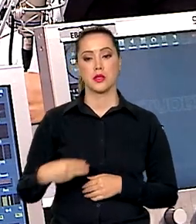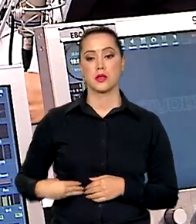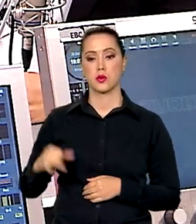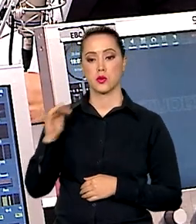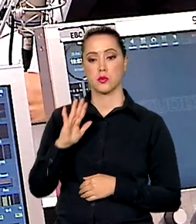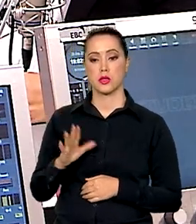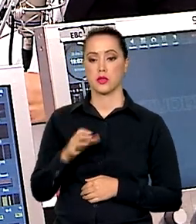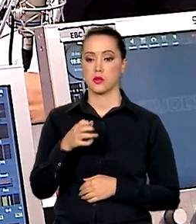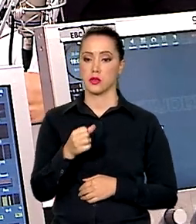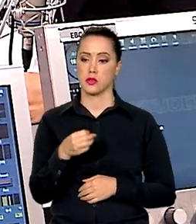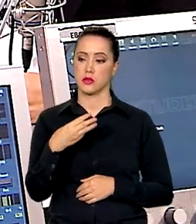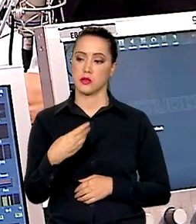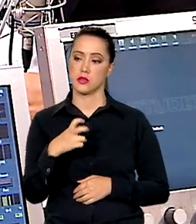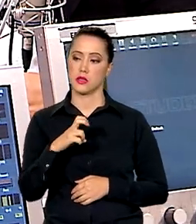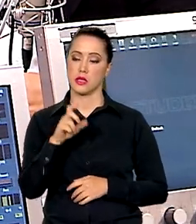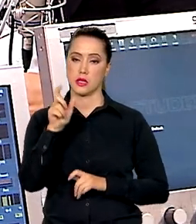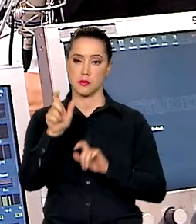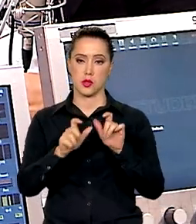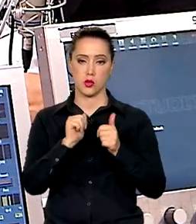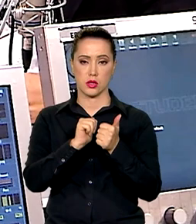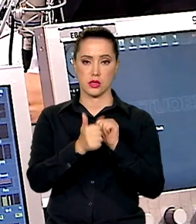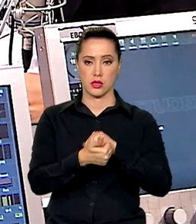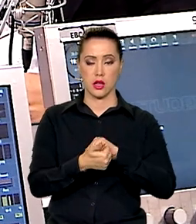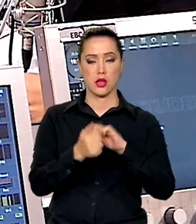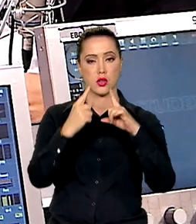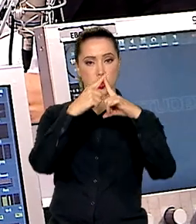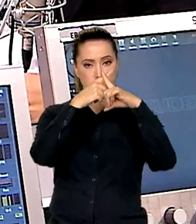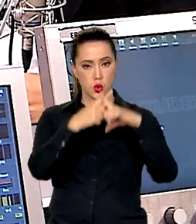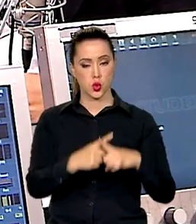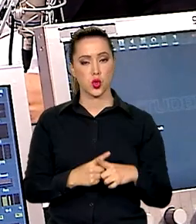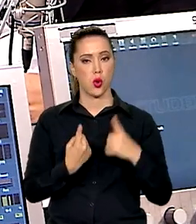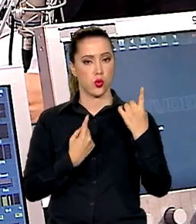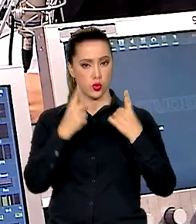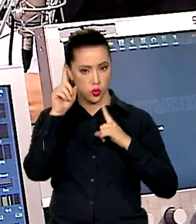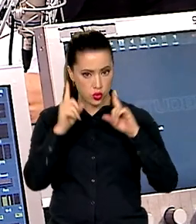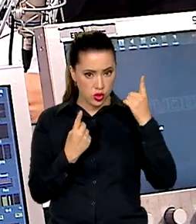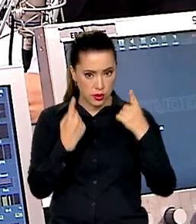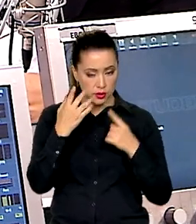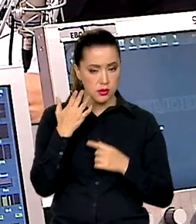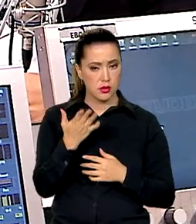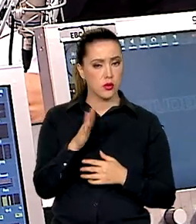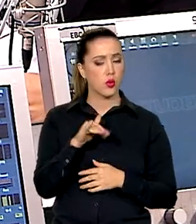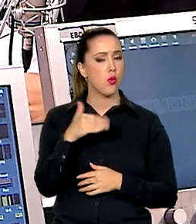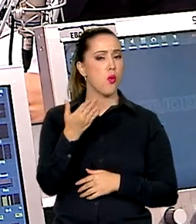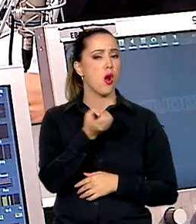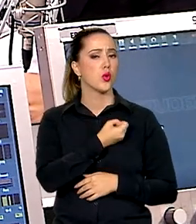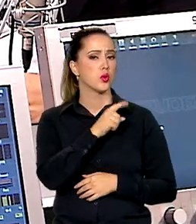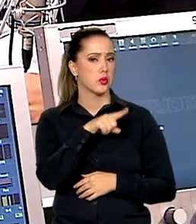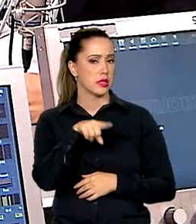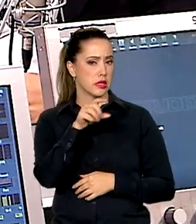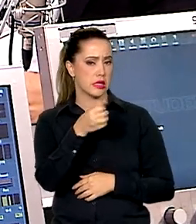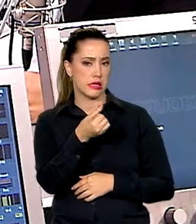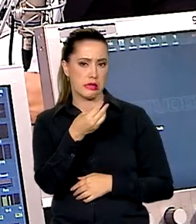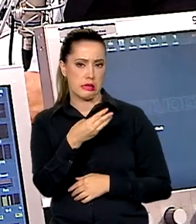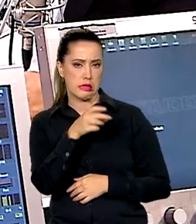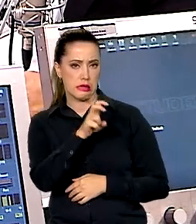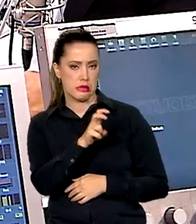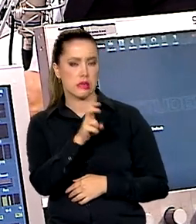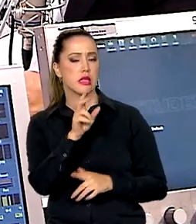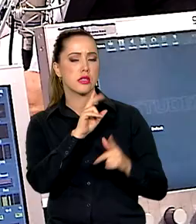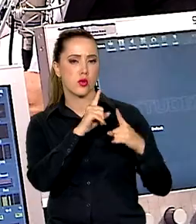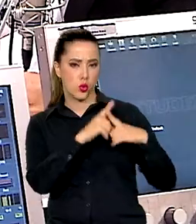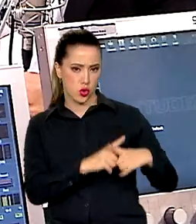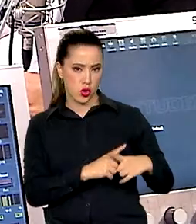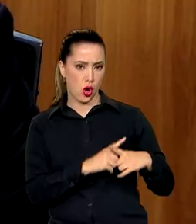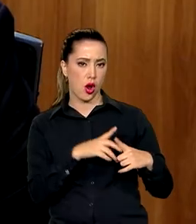635 atletas competindo nos jogos pan-americanos em Santiago no Chile quantos desses esportistas tem o incentivo do